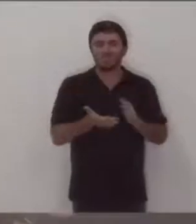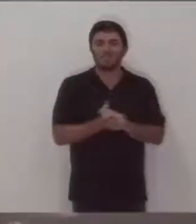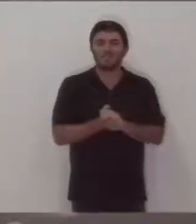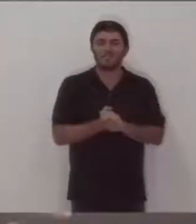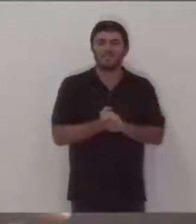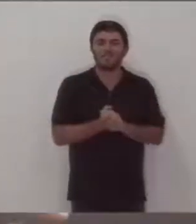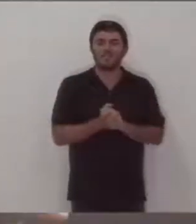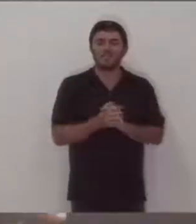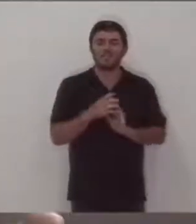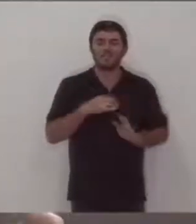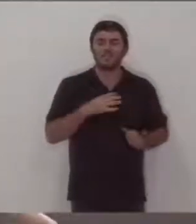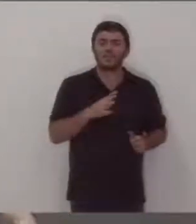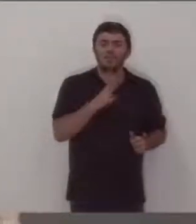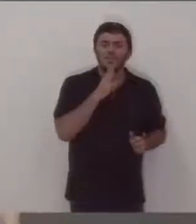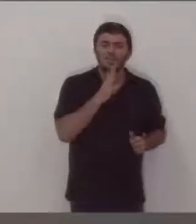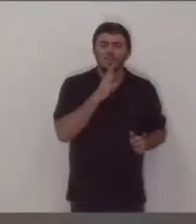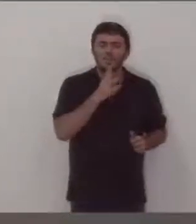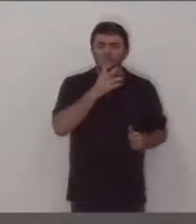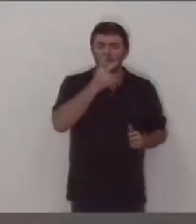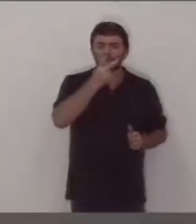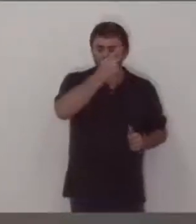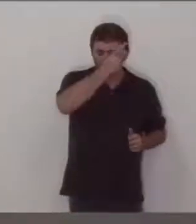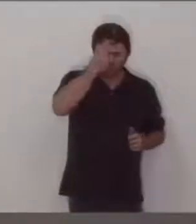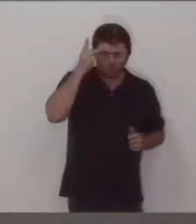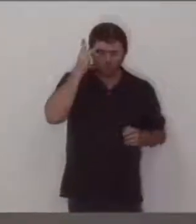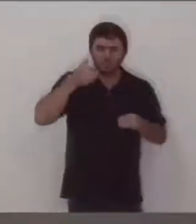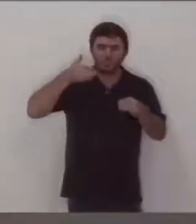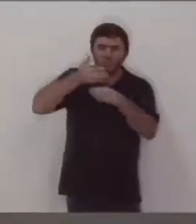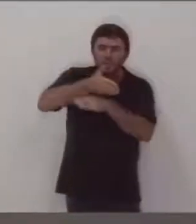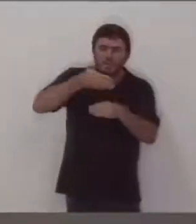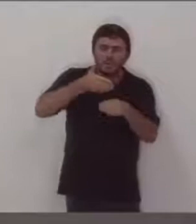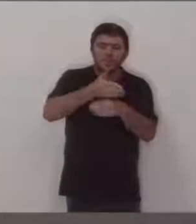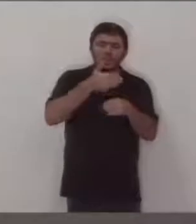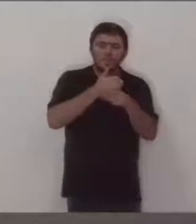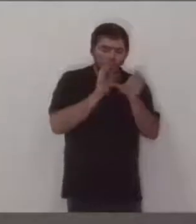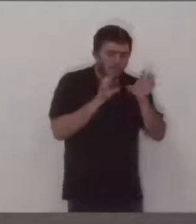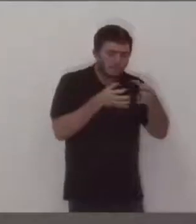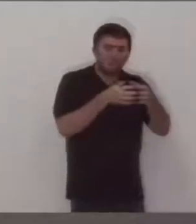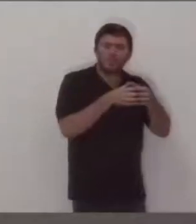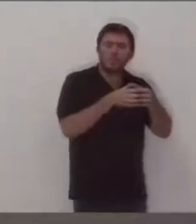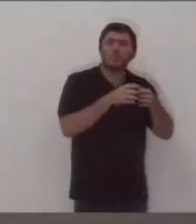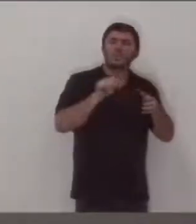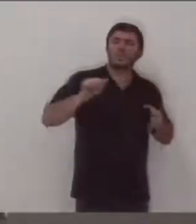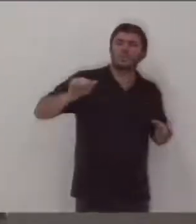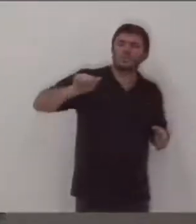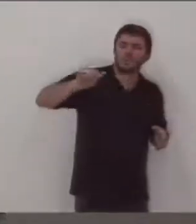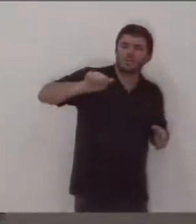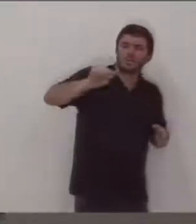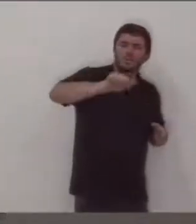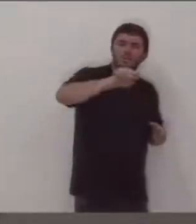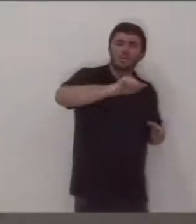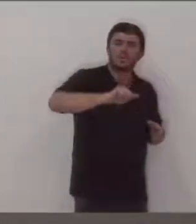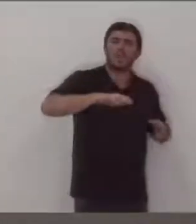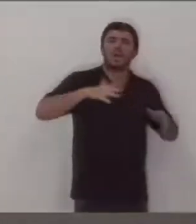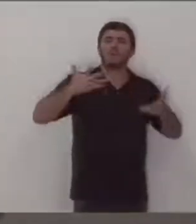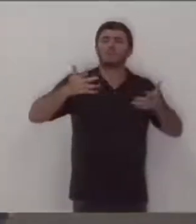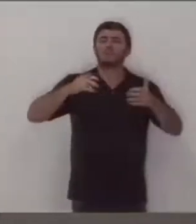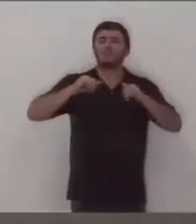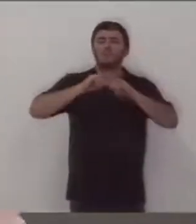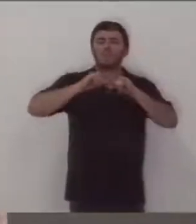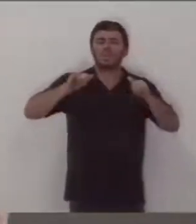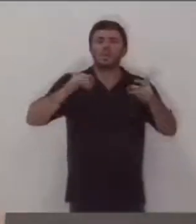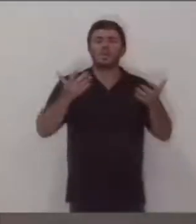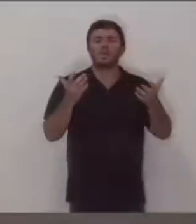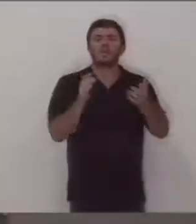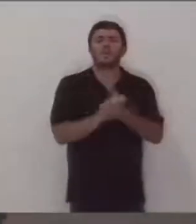Com as pessoas que participam de conselhos, ou até tentam participar de conselhos, de associações, e aí se manifestam da seguinte maneira, falam assim, poxa